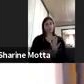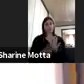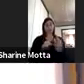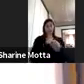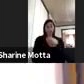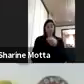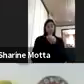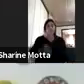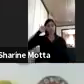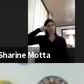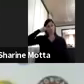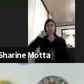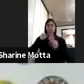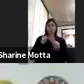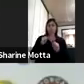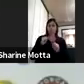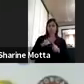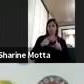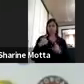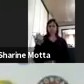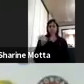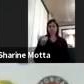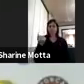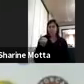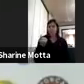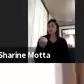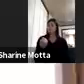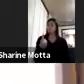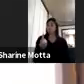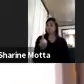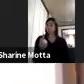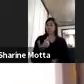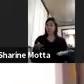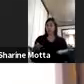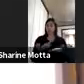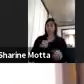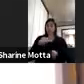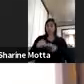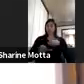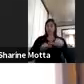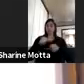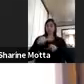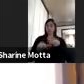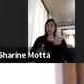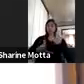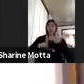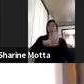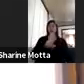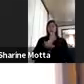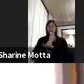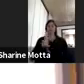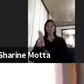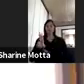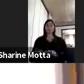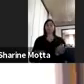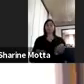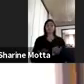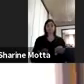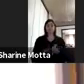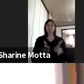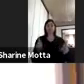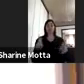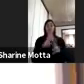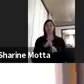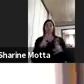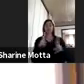Sim, né? Sim. Então, o tráfico de mulheres geralmente está relacionado com a exploração